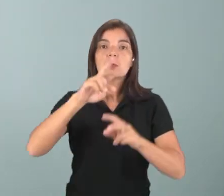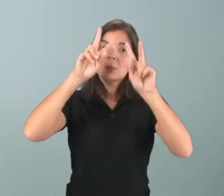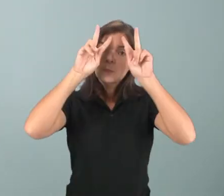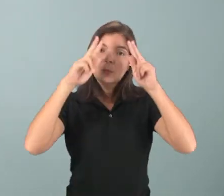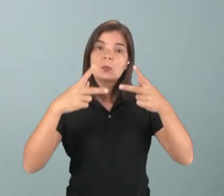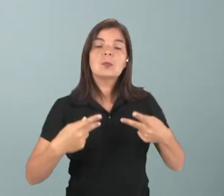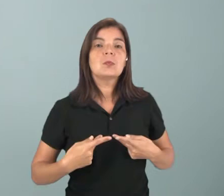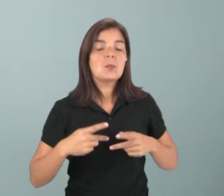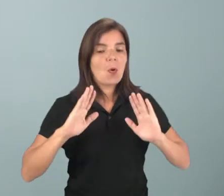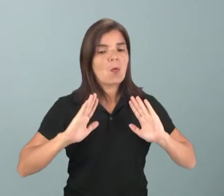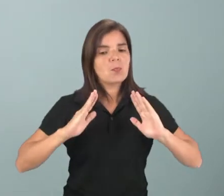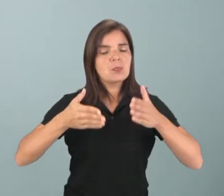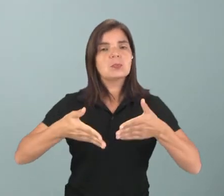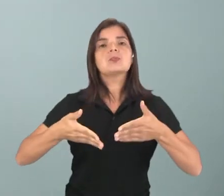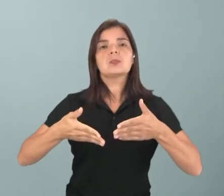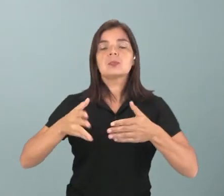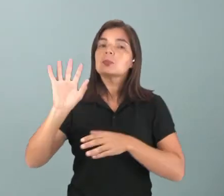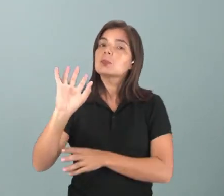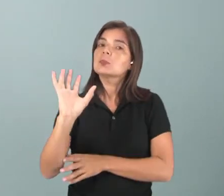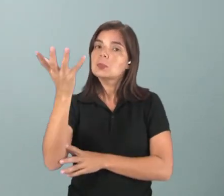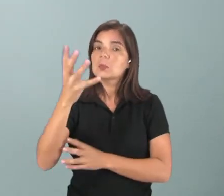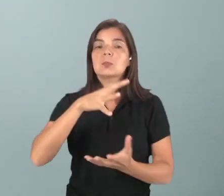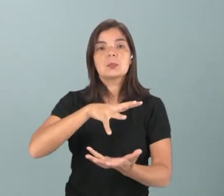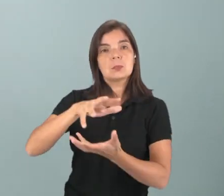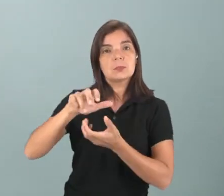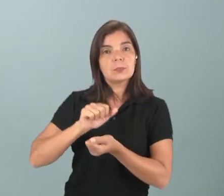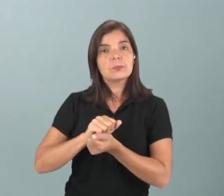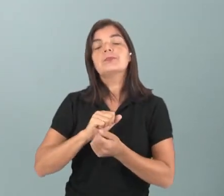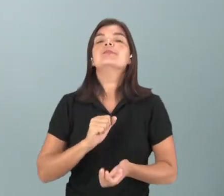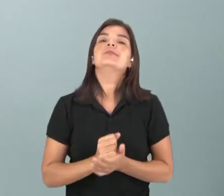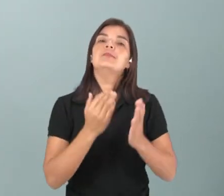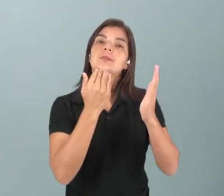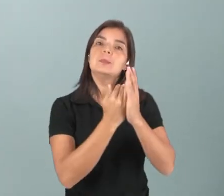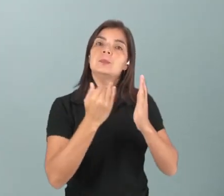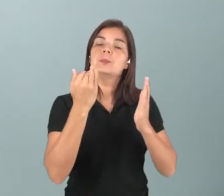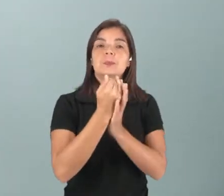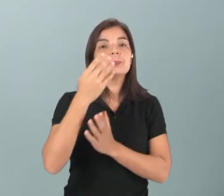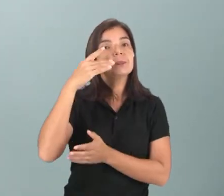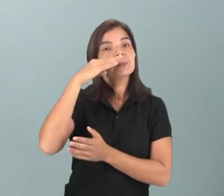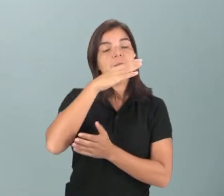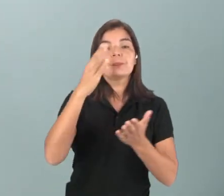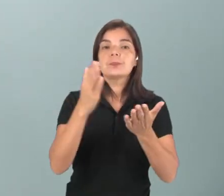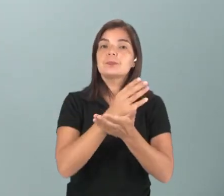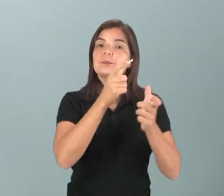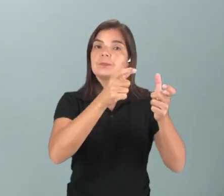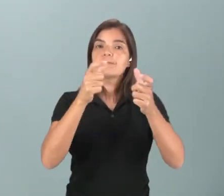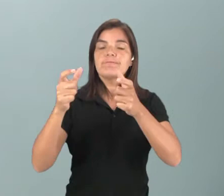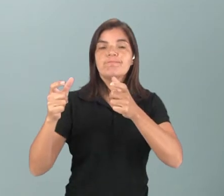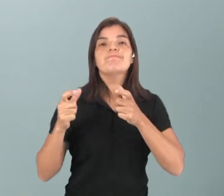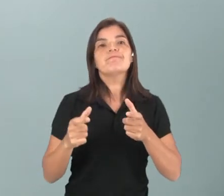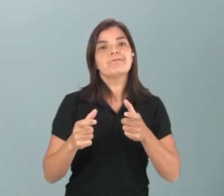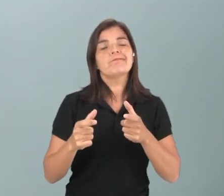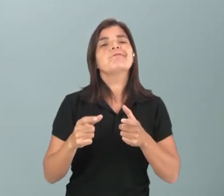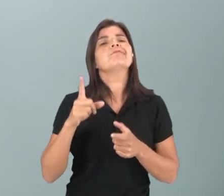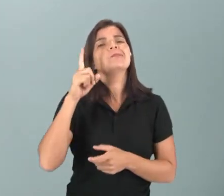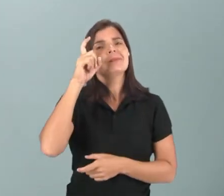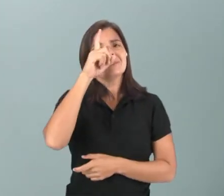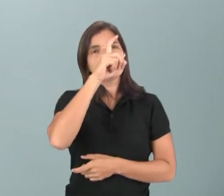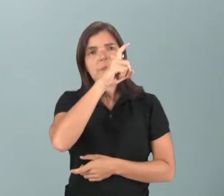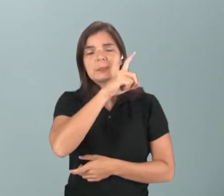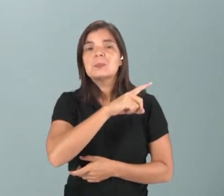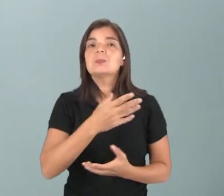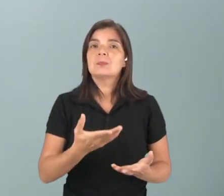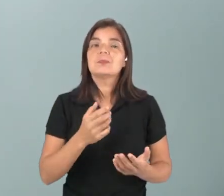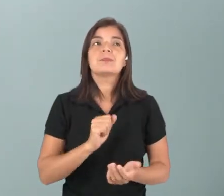um impacto direto no clima do planeta, tá bom? Aumentando as temperaturas em alguns locais, tá? E isso perturba totalmente